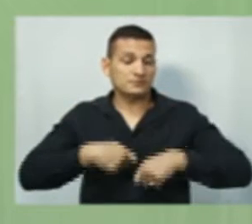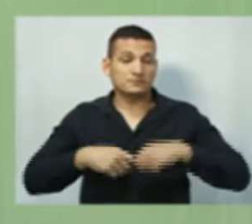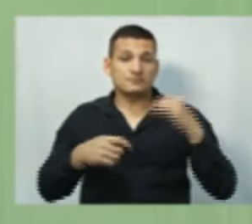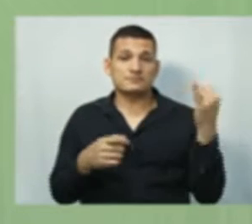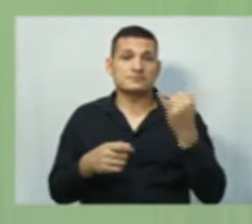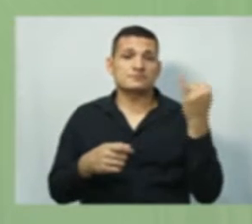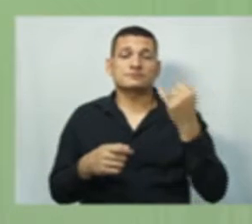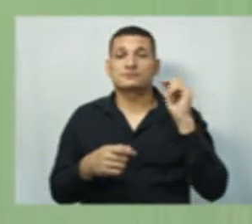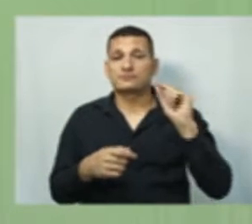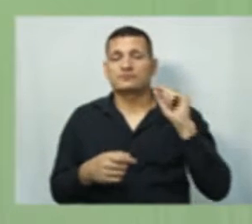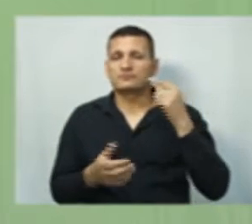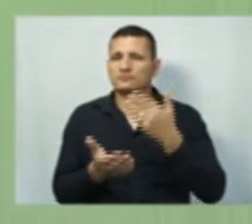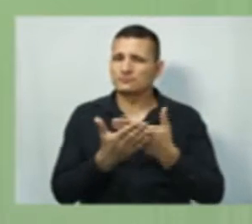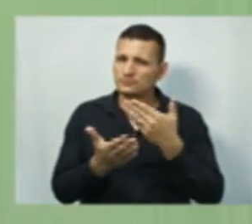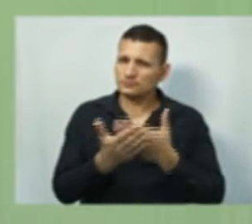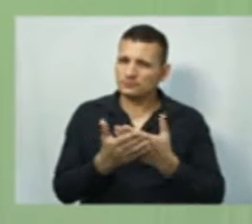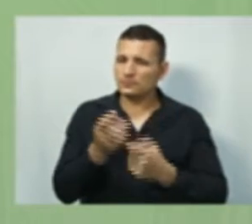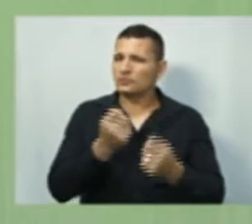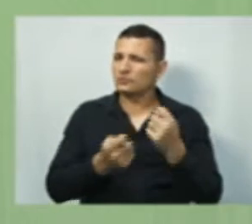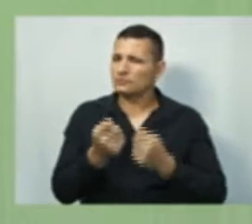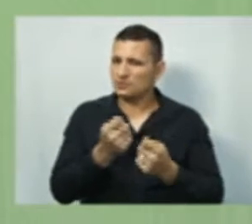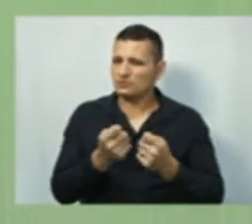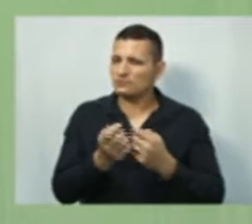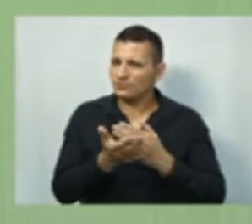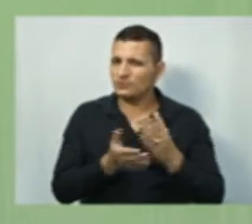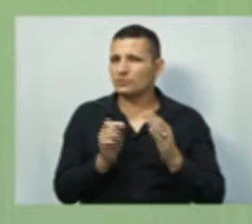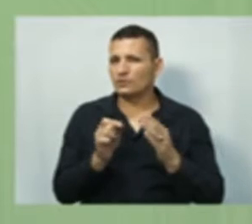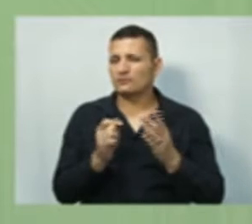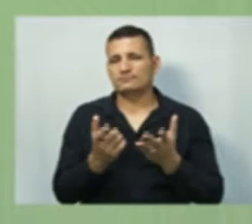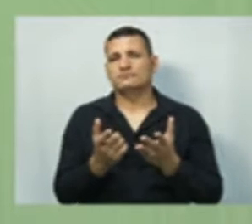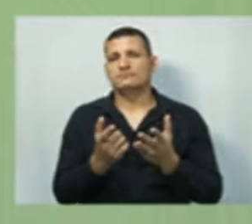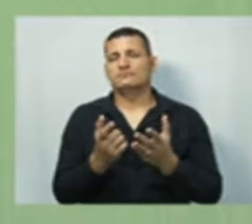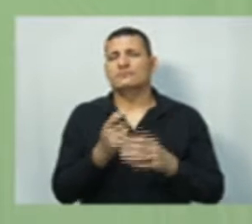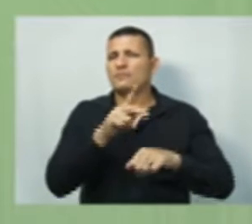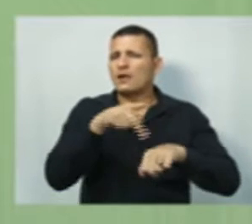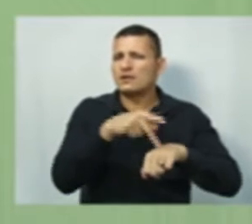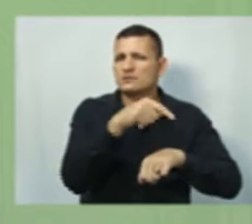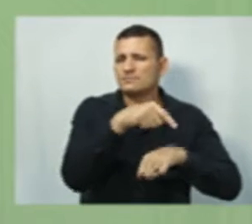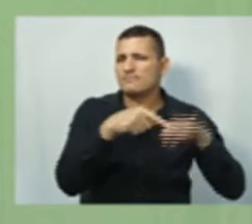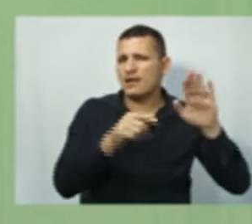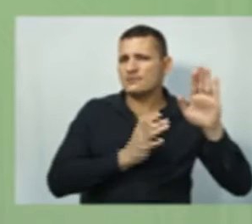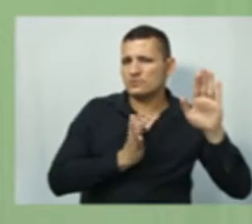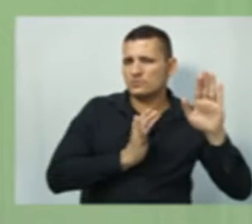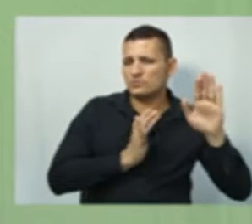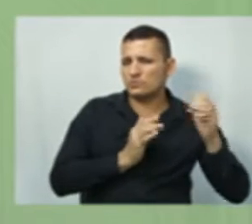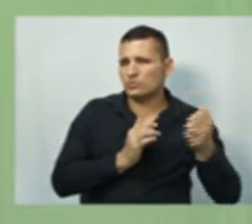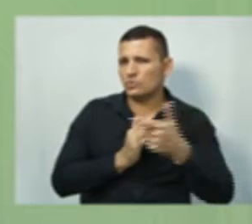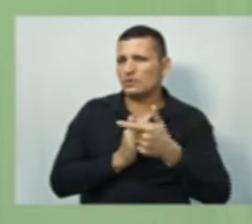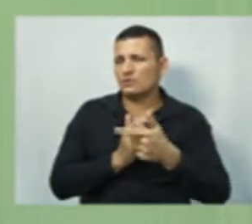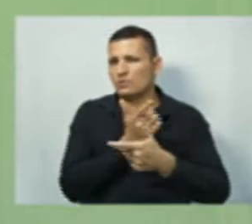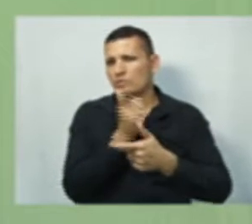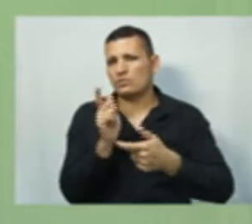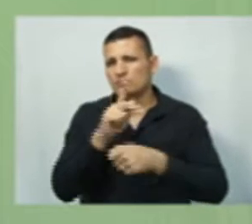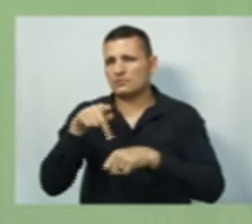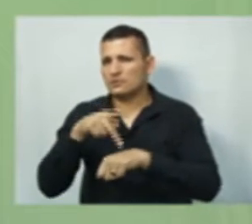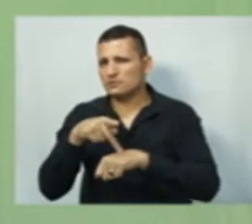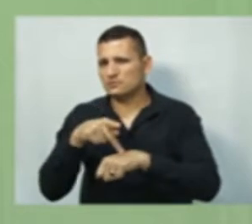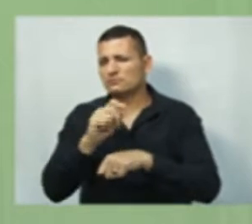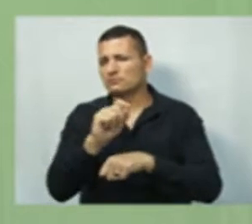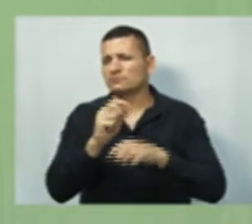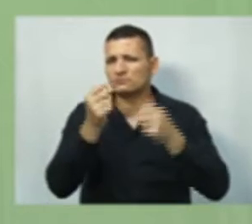desse questionamento: o que faz uma nação ser mais rica do que a outra? O que explica a riqueza das